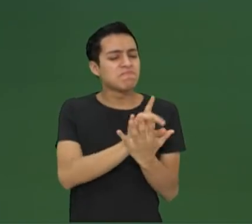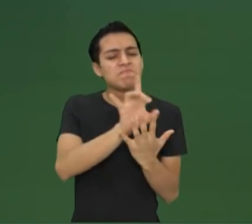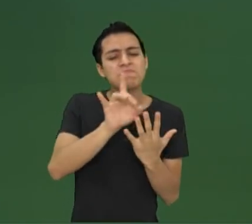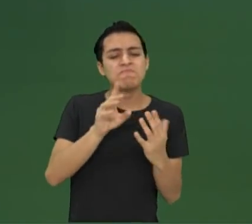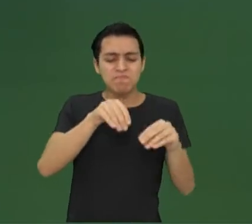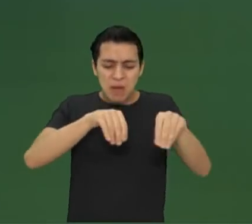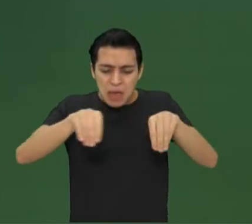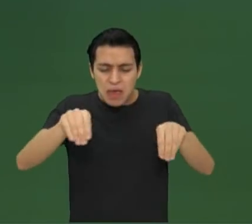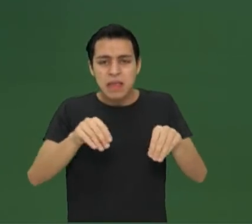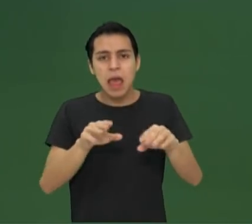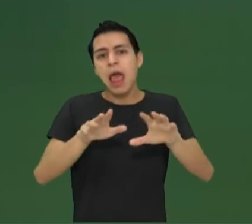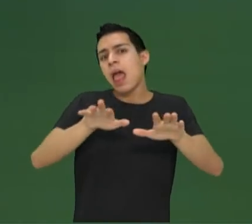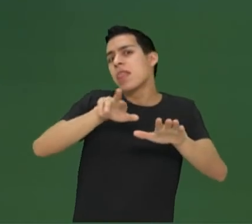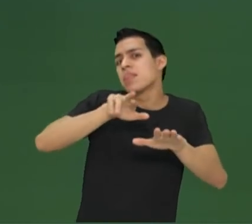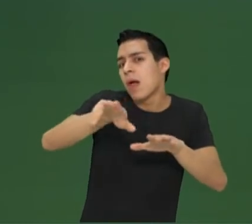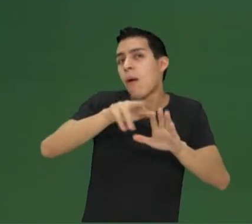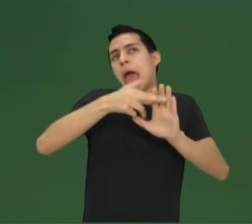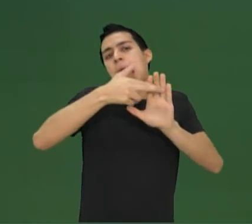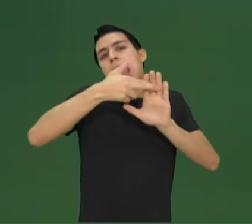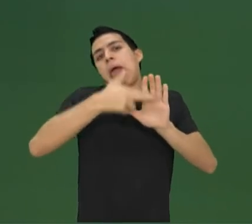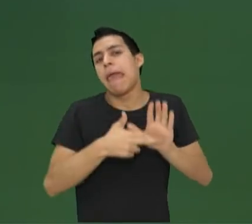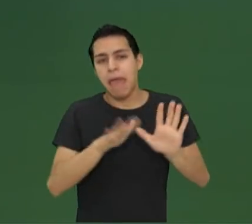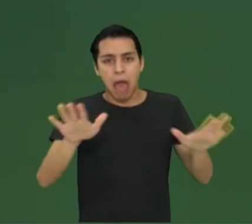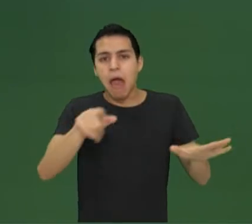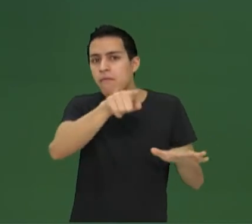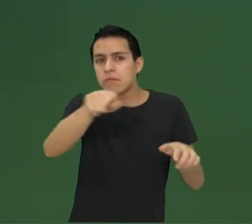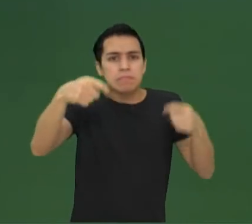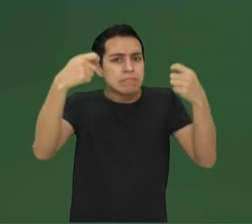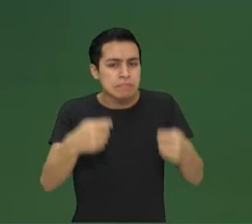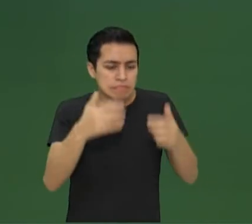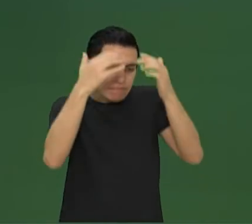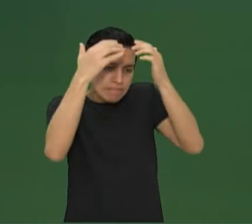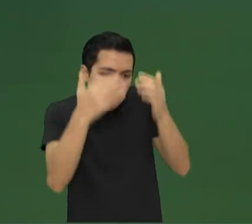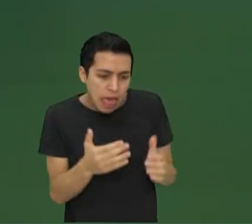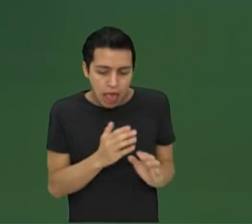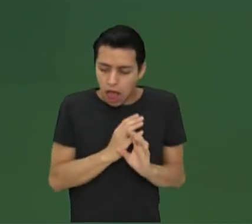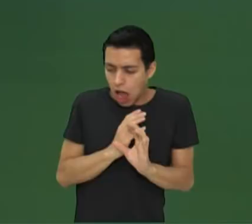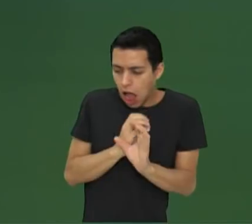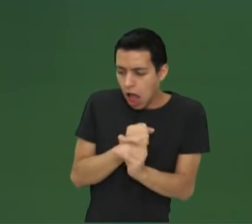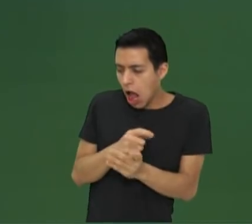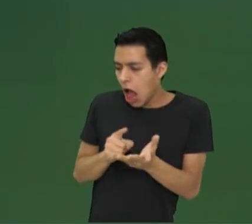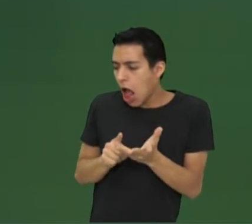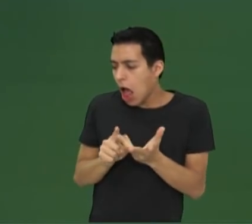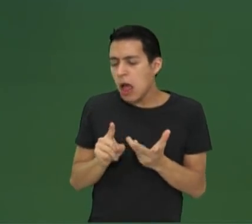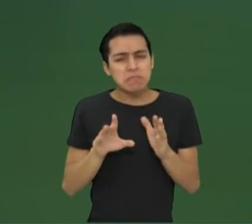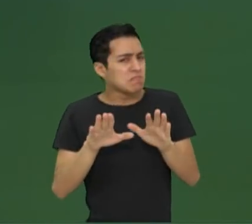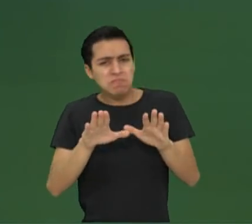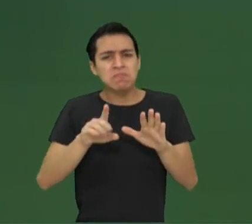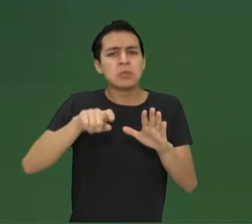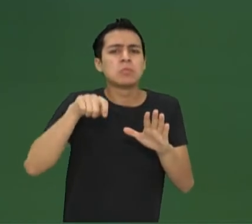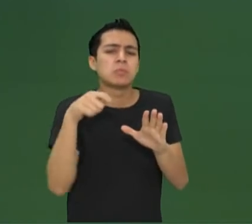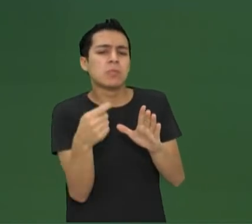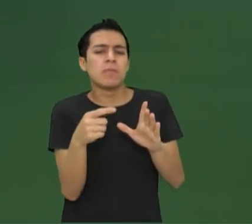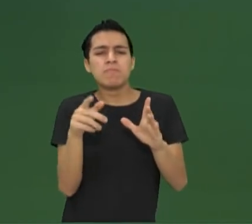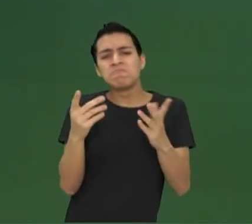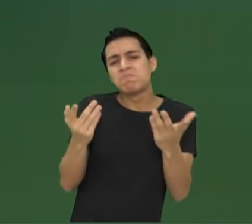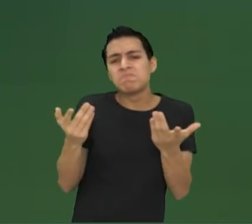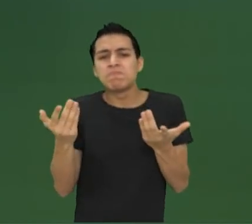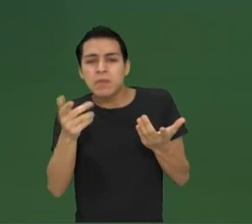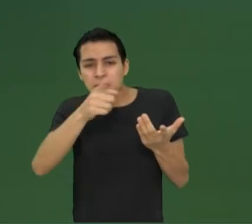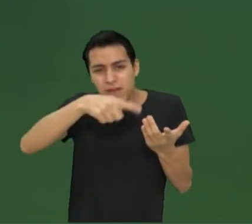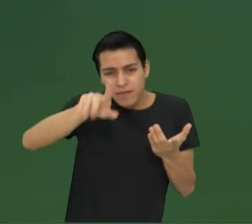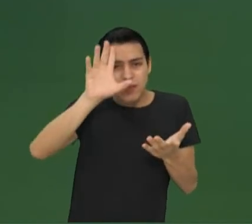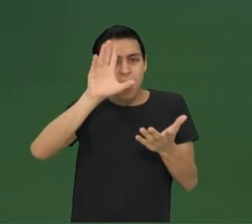peça, não que seja uma regra assim que você precisa seguir na somatória, mas a gente falou sobre o valor relativo para você